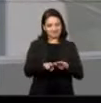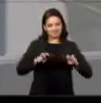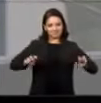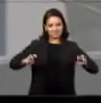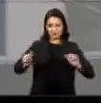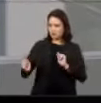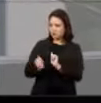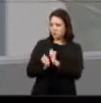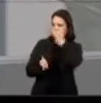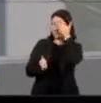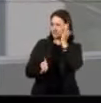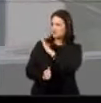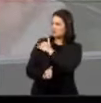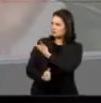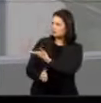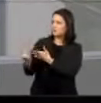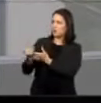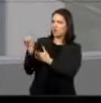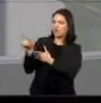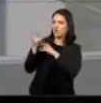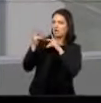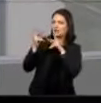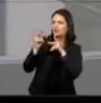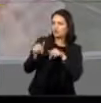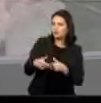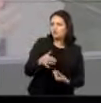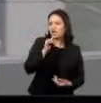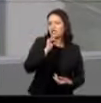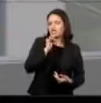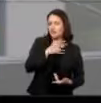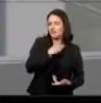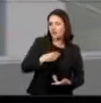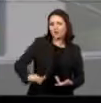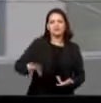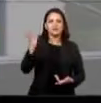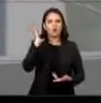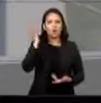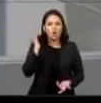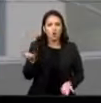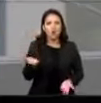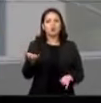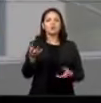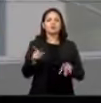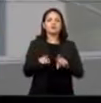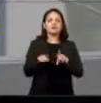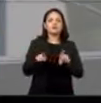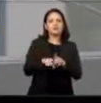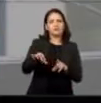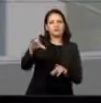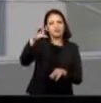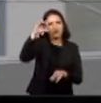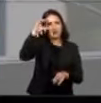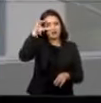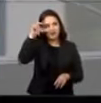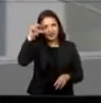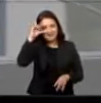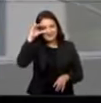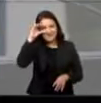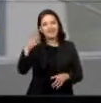como a ministra Rosa Weber, o ministro André Mendonça, doutor Carlos Vilhena. Uma alegria estar aqui no